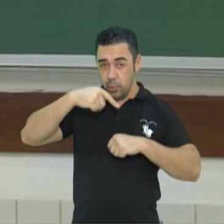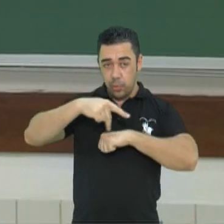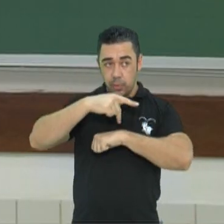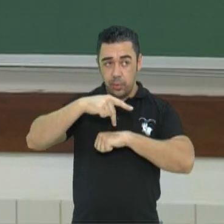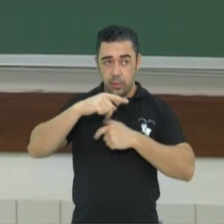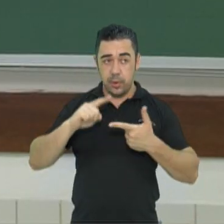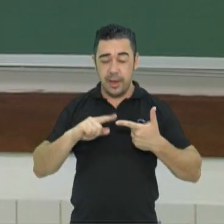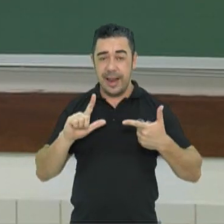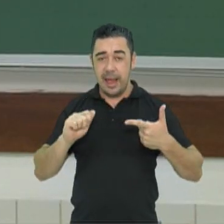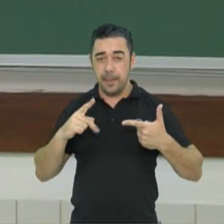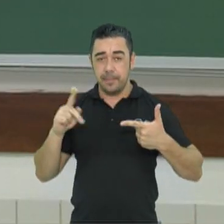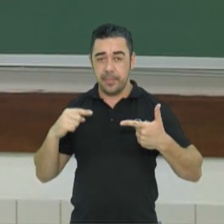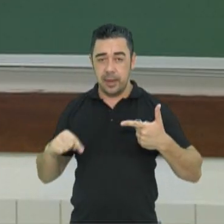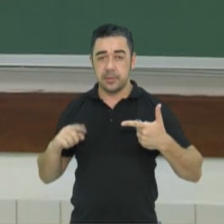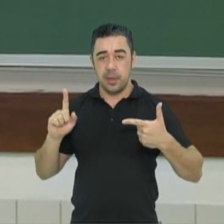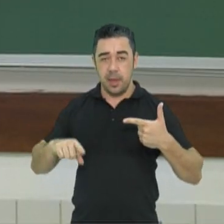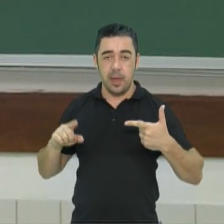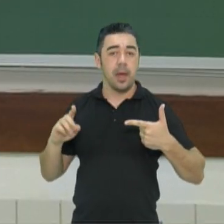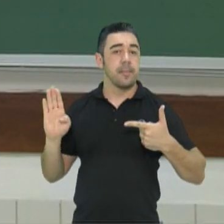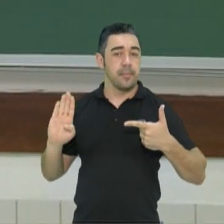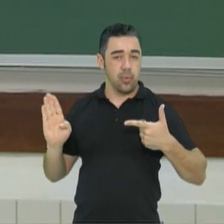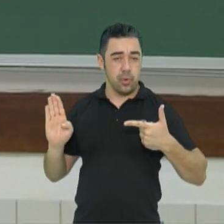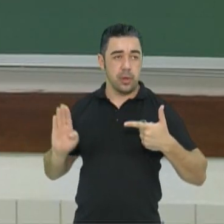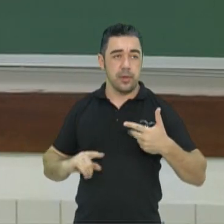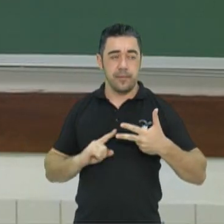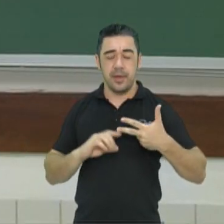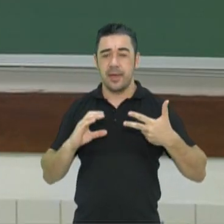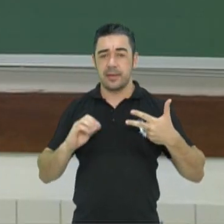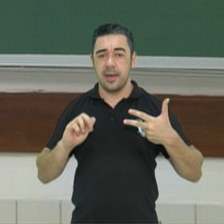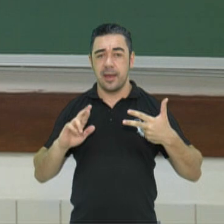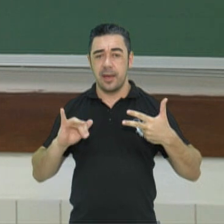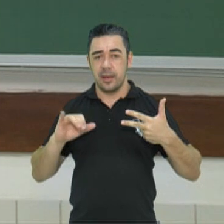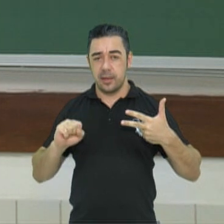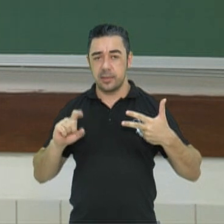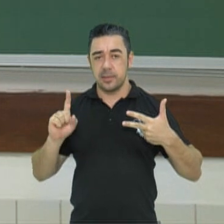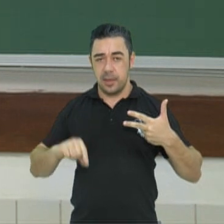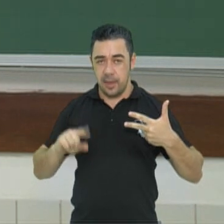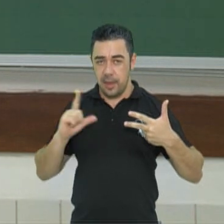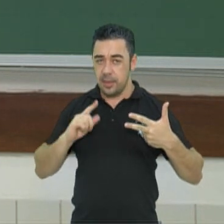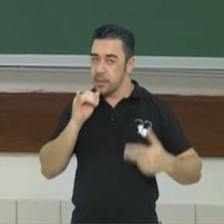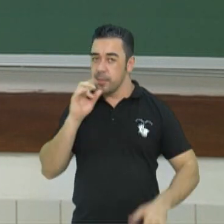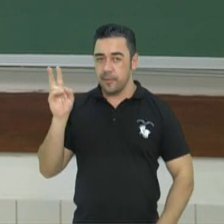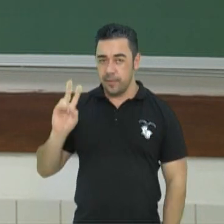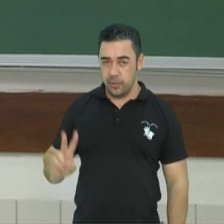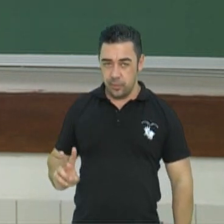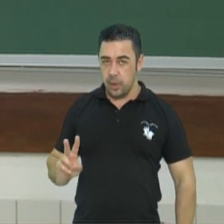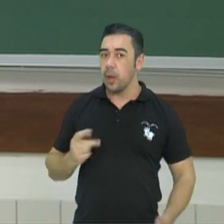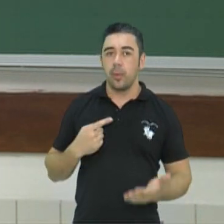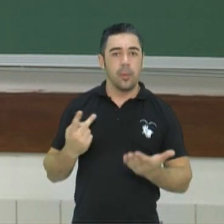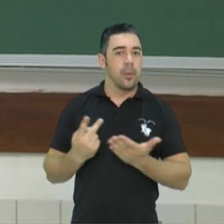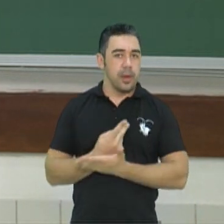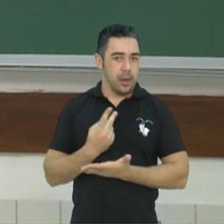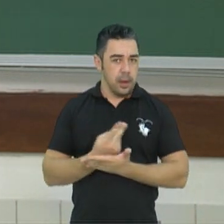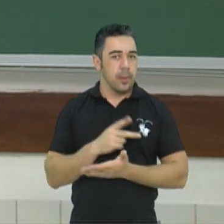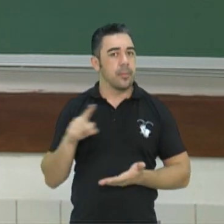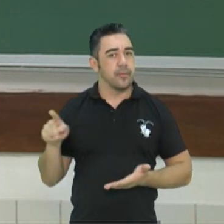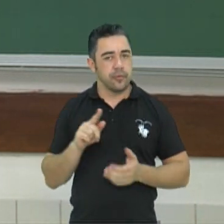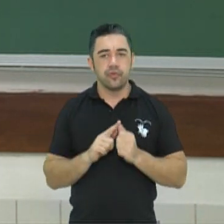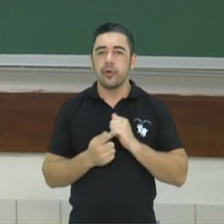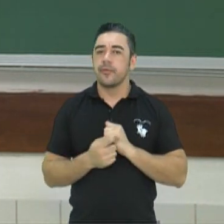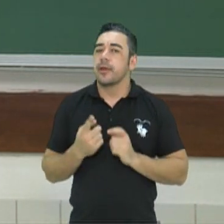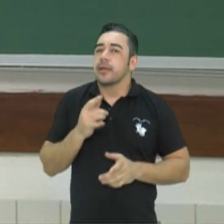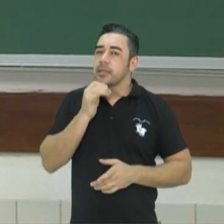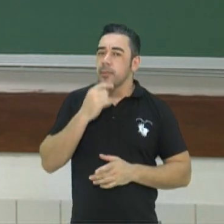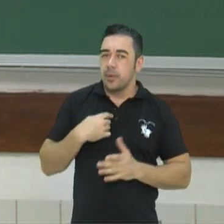da Bolívia. E Caracas é a capital da Venezuela. Espero que eu não tenha errado, professor de geografia. Me desculpem se eu fiz alguma